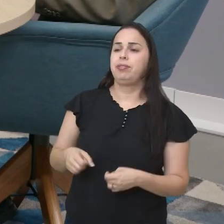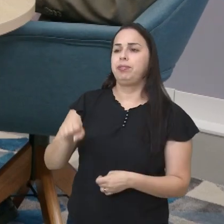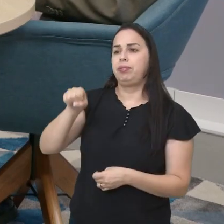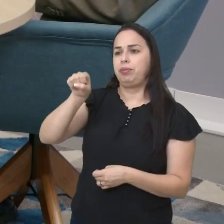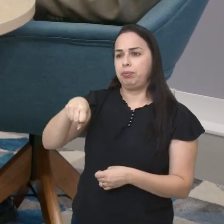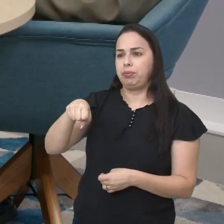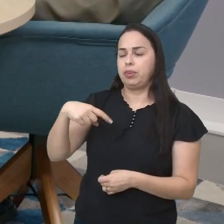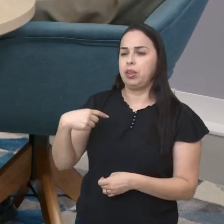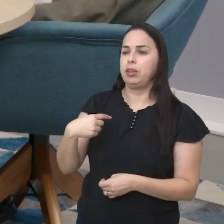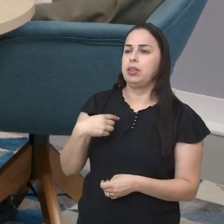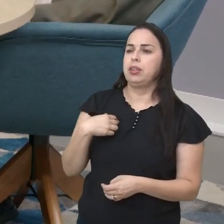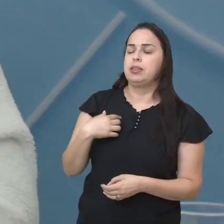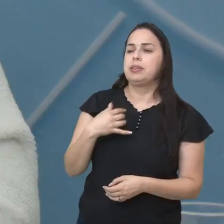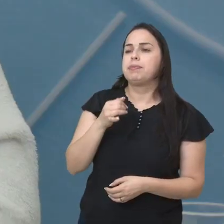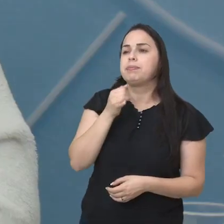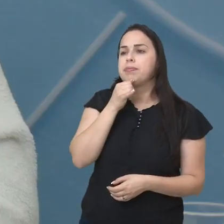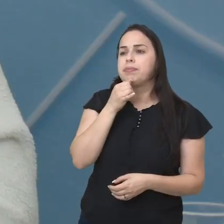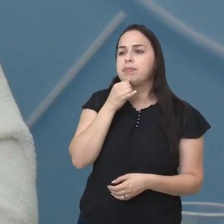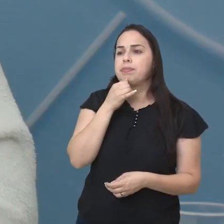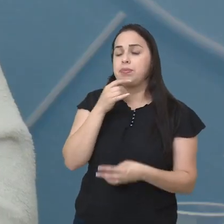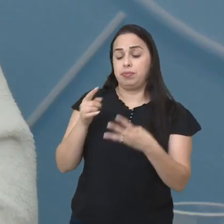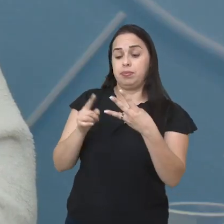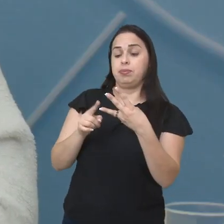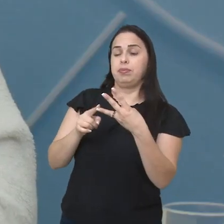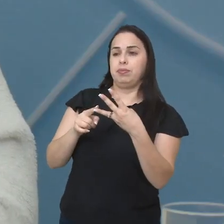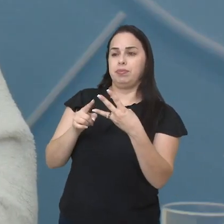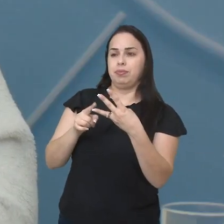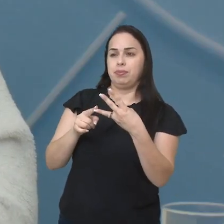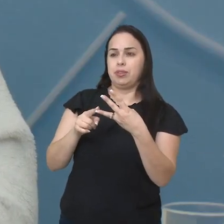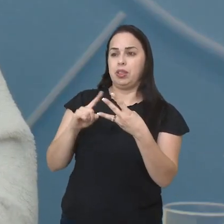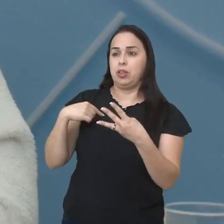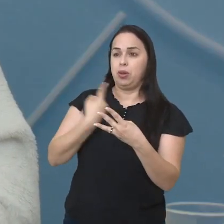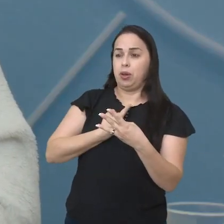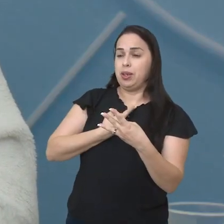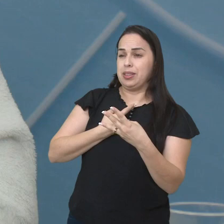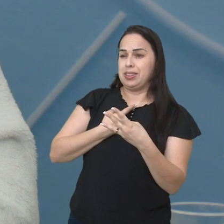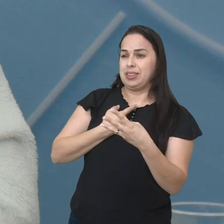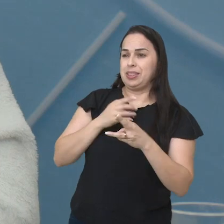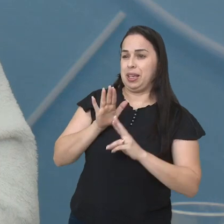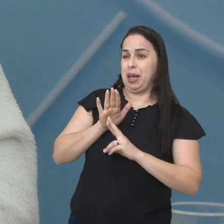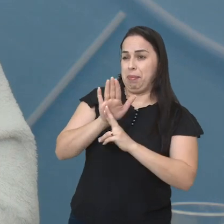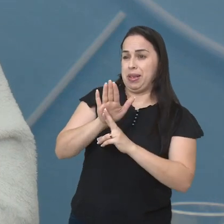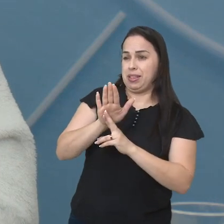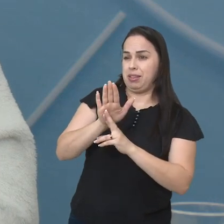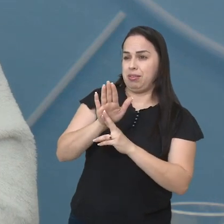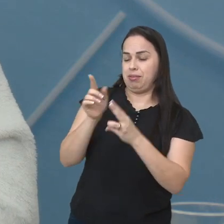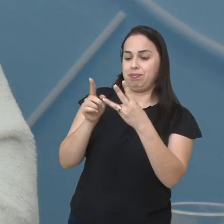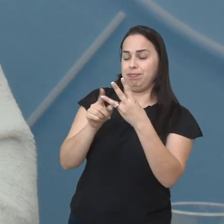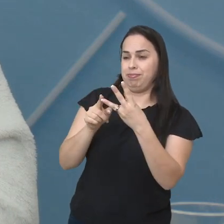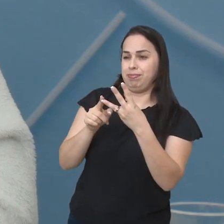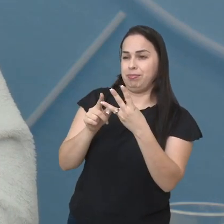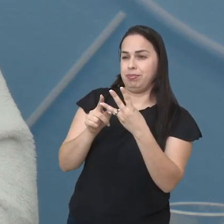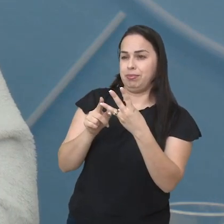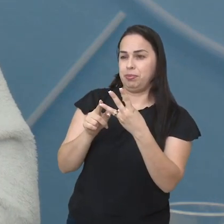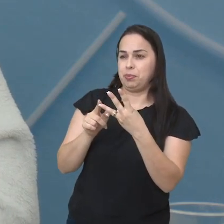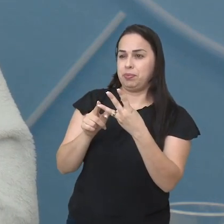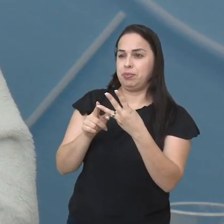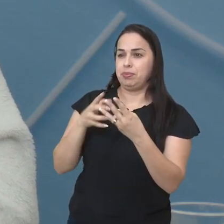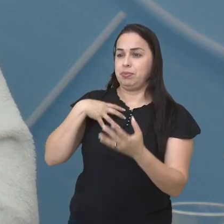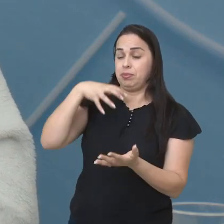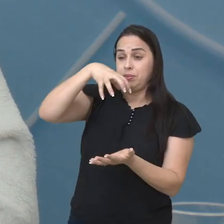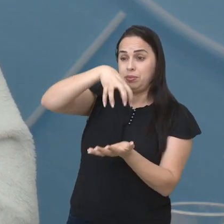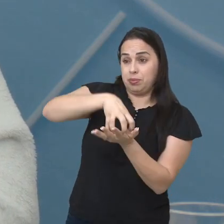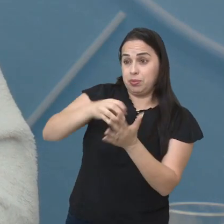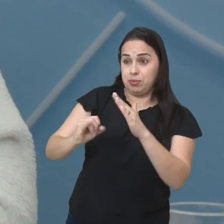No nosso caso, que o terceiro setor, nós representamos o terceiro setor, né? Porque a nossa entidade,